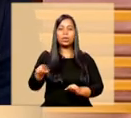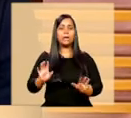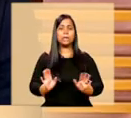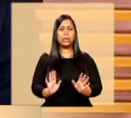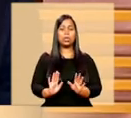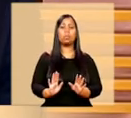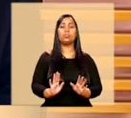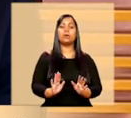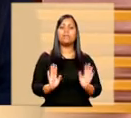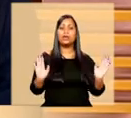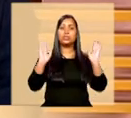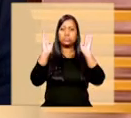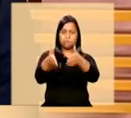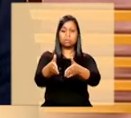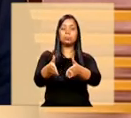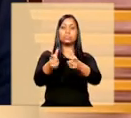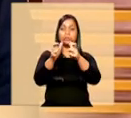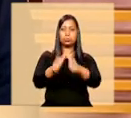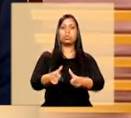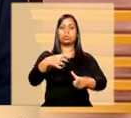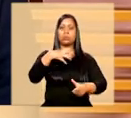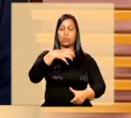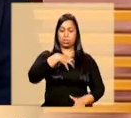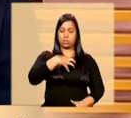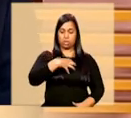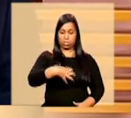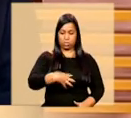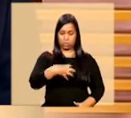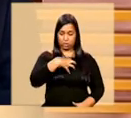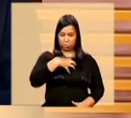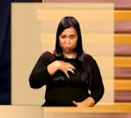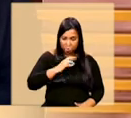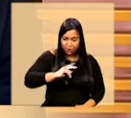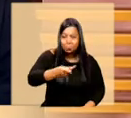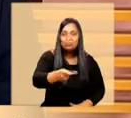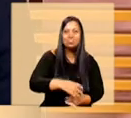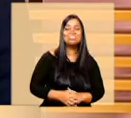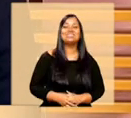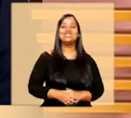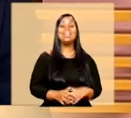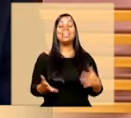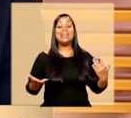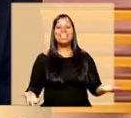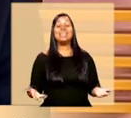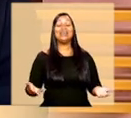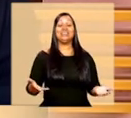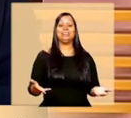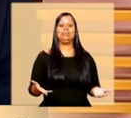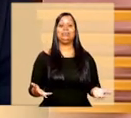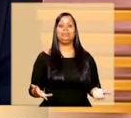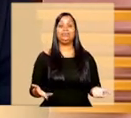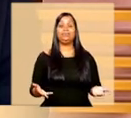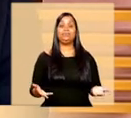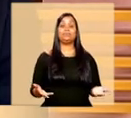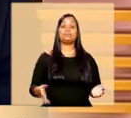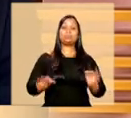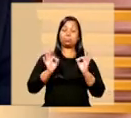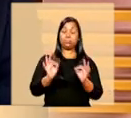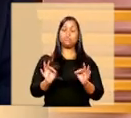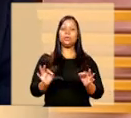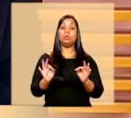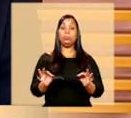pelo posto, ele pode procurar diretamente a unidade de transplante, né? E uma vez que ele reúne condições para ser listado, para